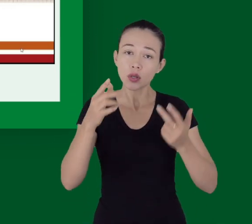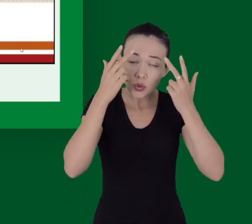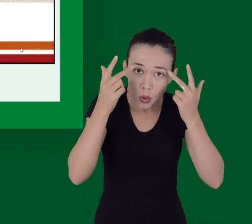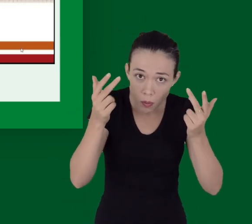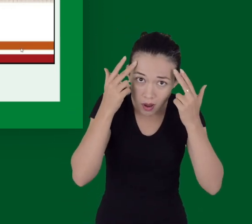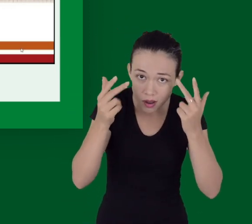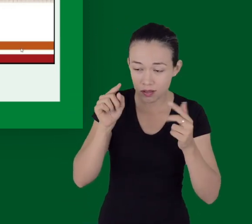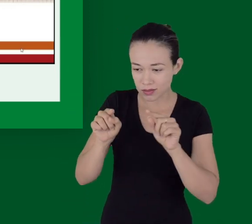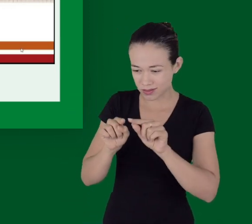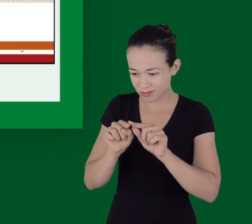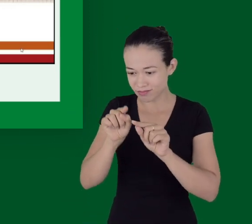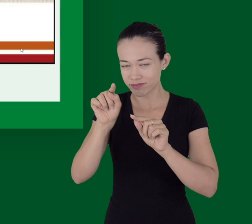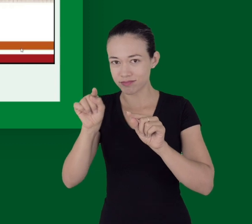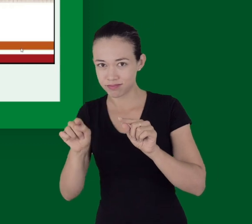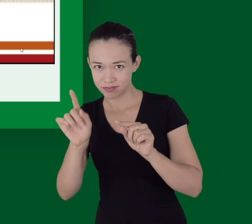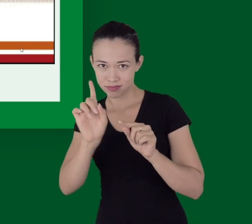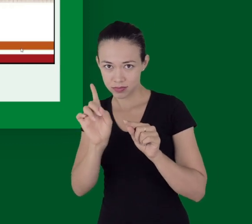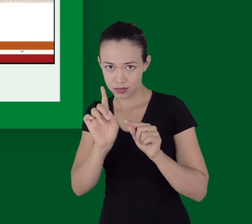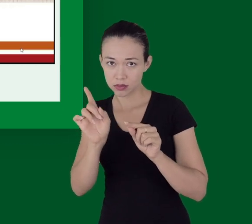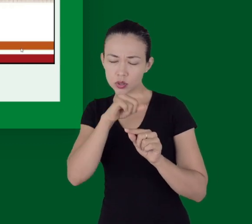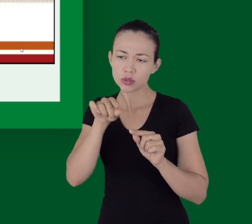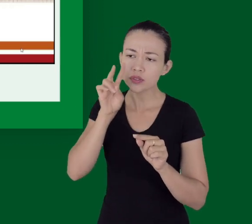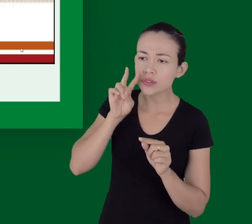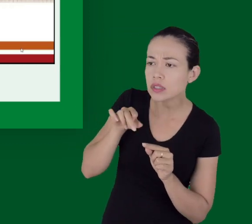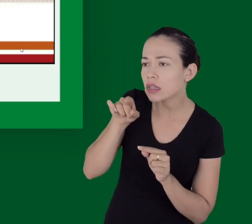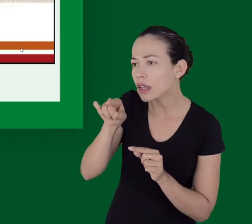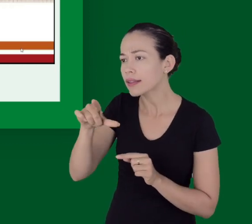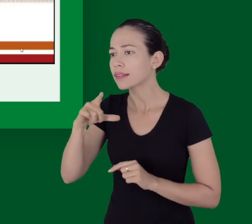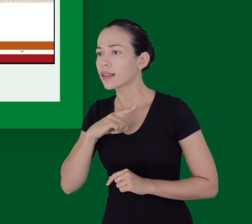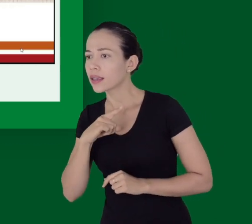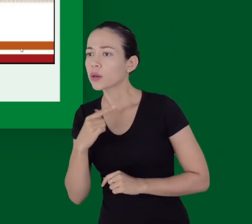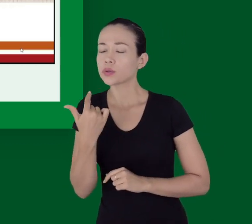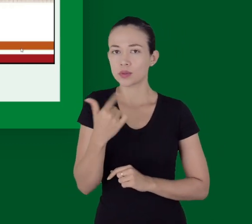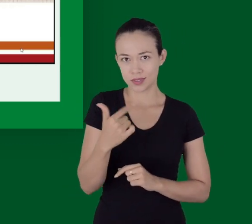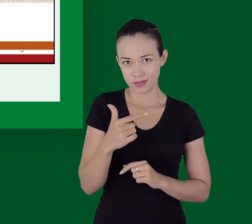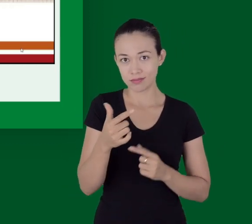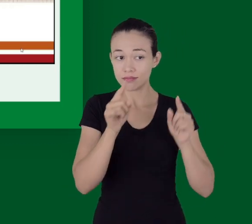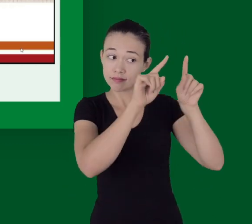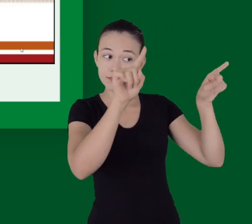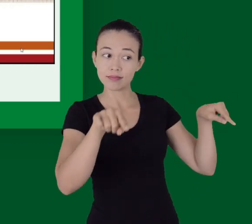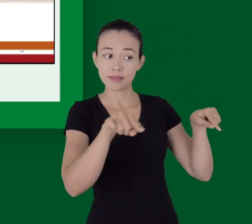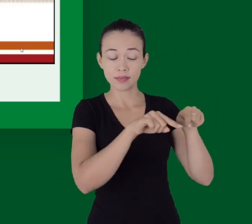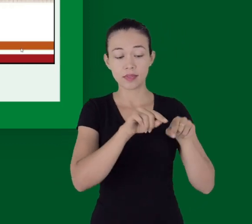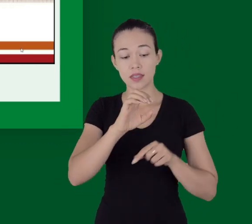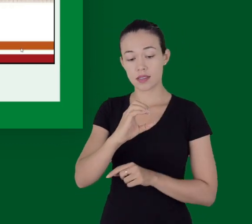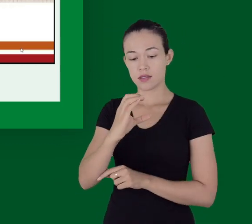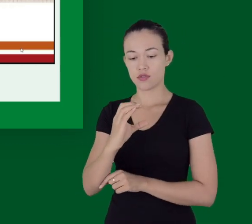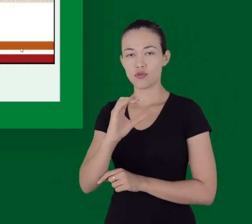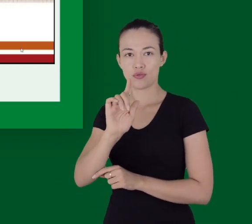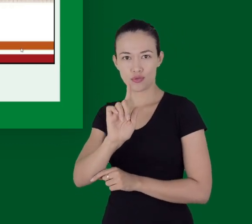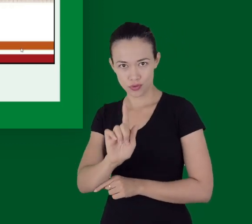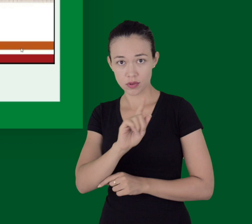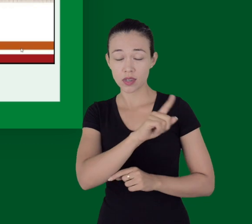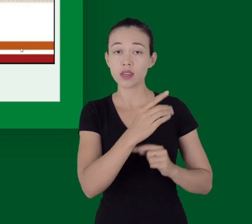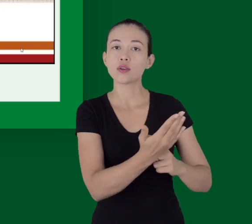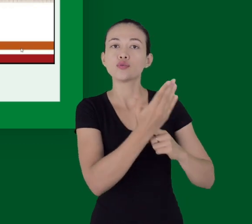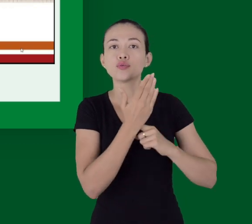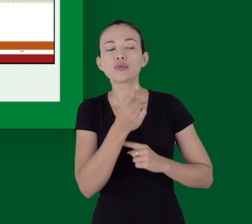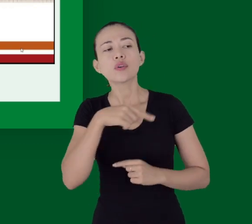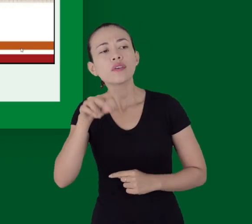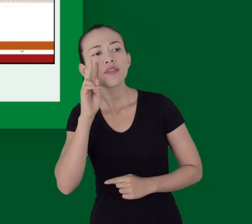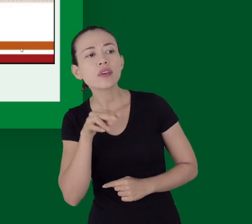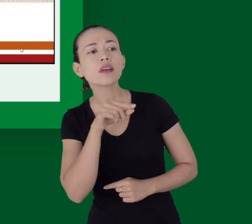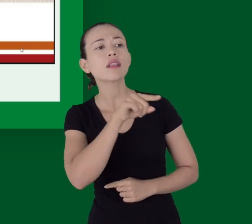nem acima nem abaixo da linha de base, mas que não tem alteração, né? A gente vai diferenciar ali se tem supra ou não. O eletro é mais para isso,